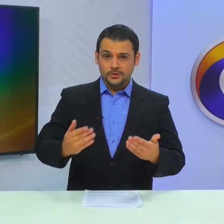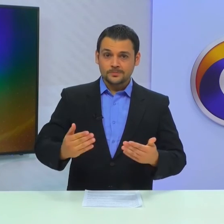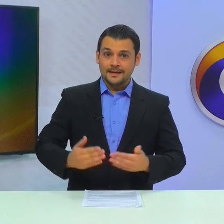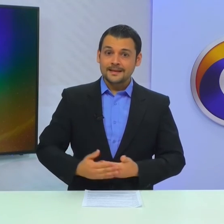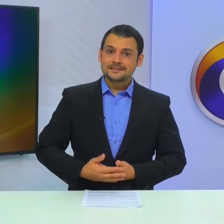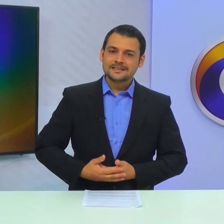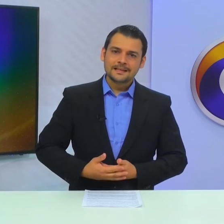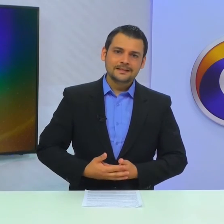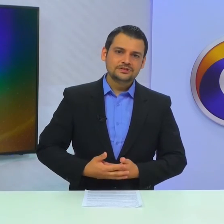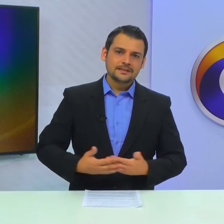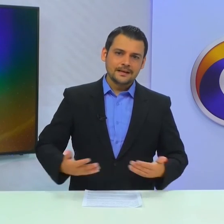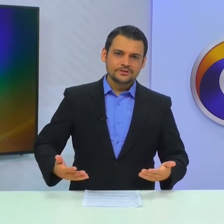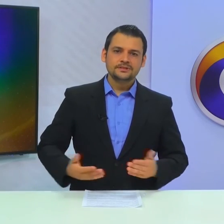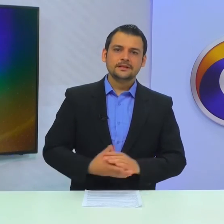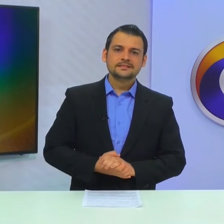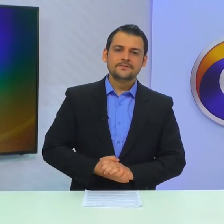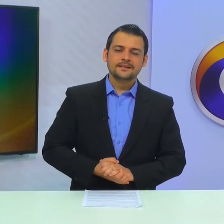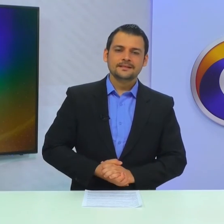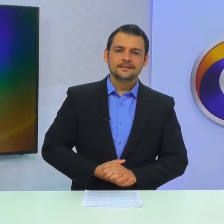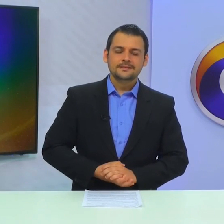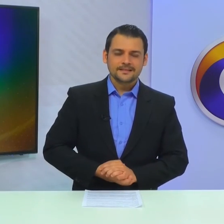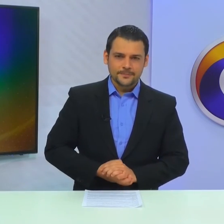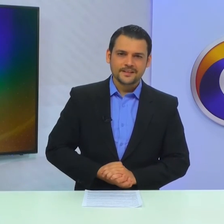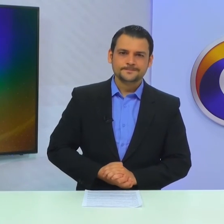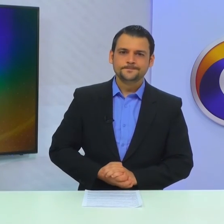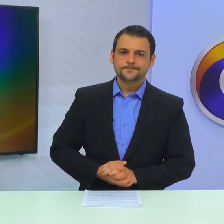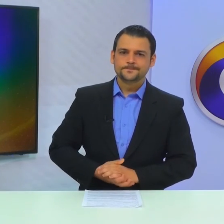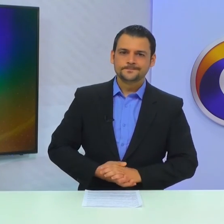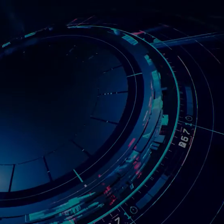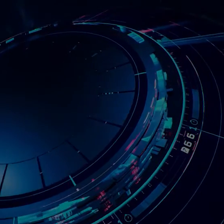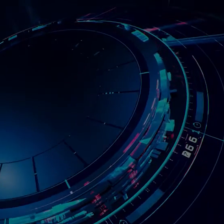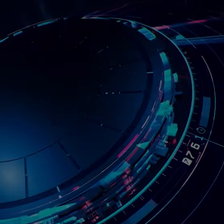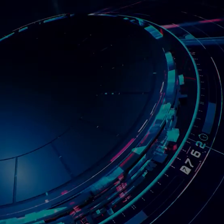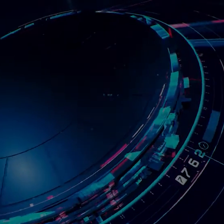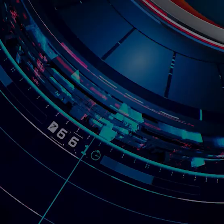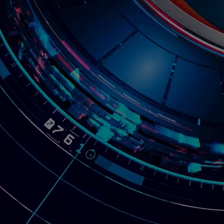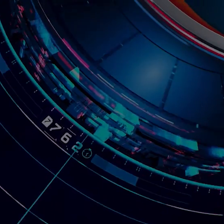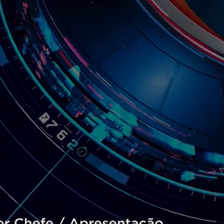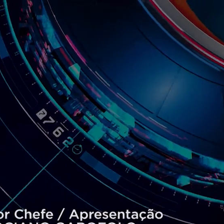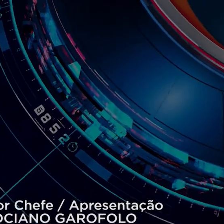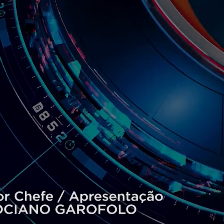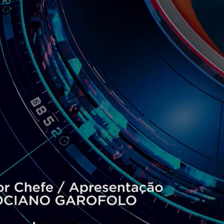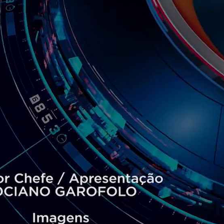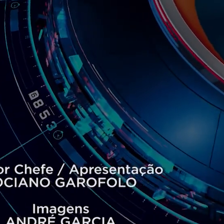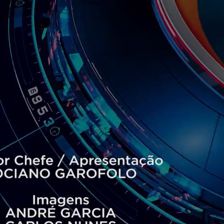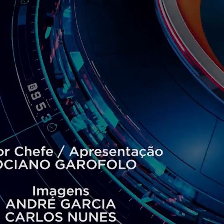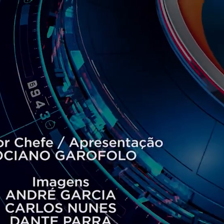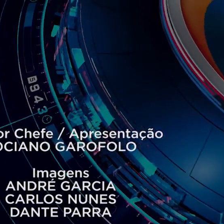Tenham todos uma excelente tarde de terça-feira e até amanhã.